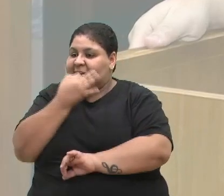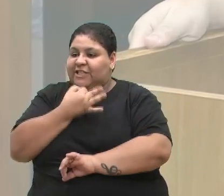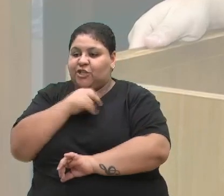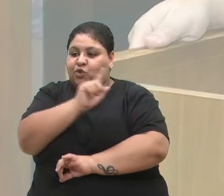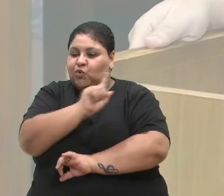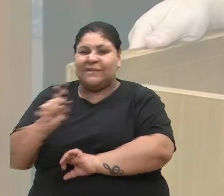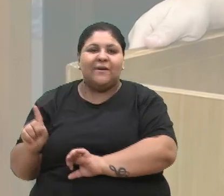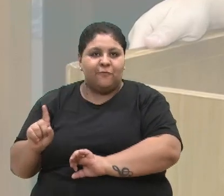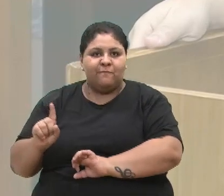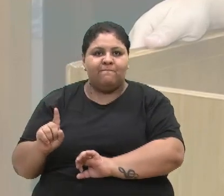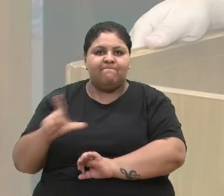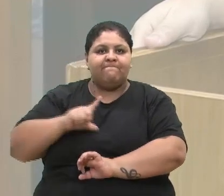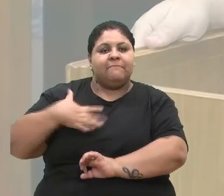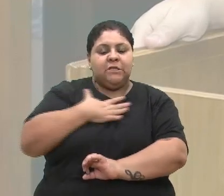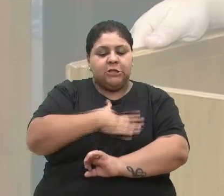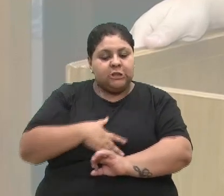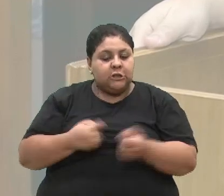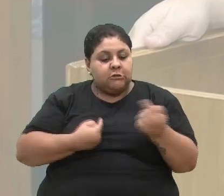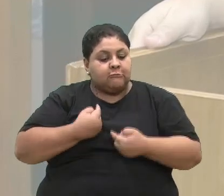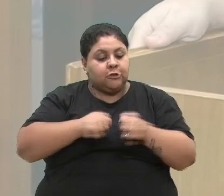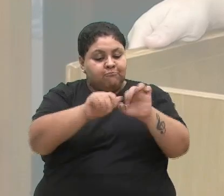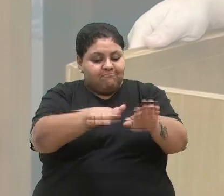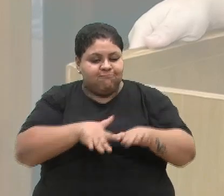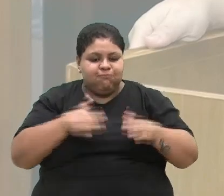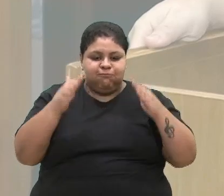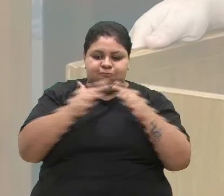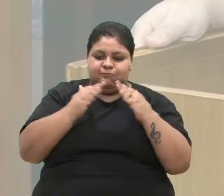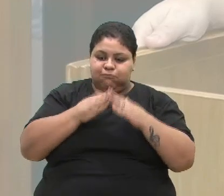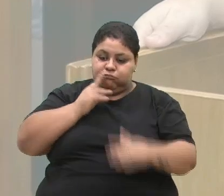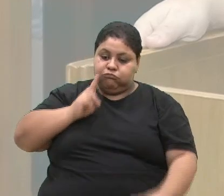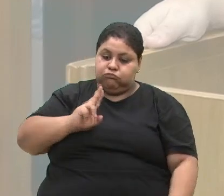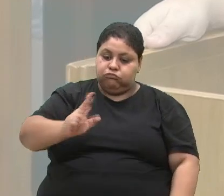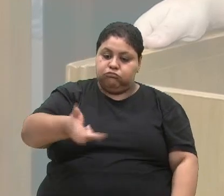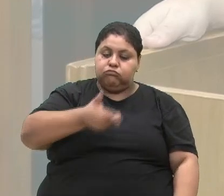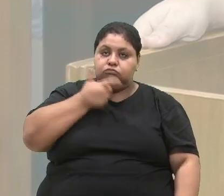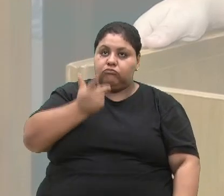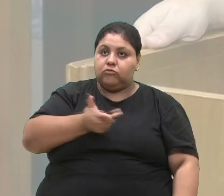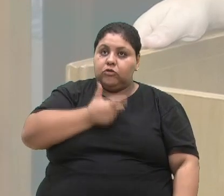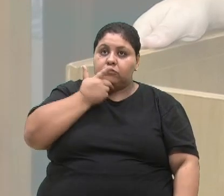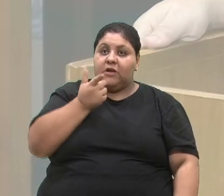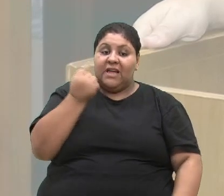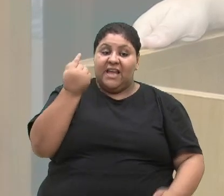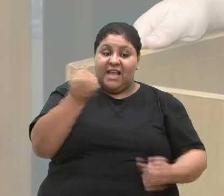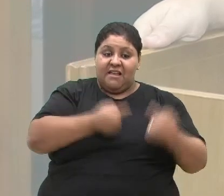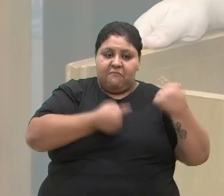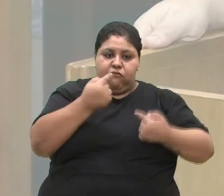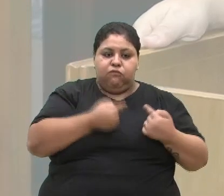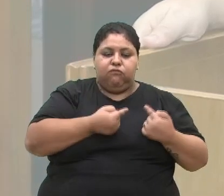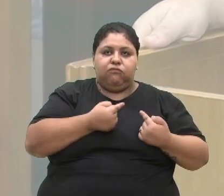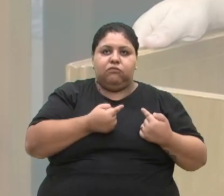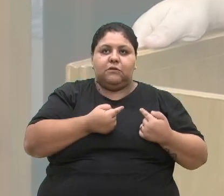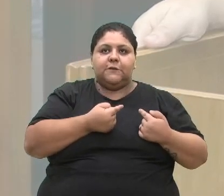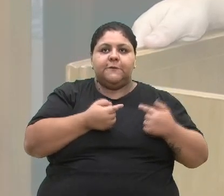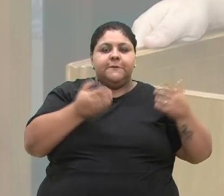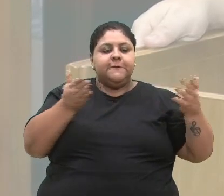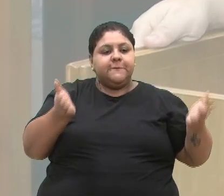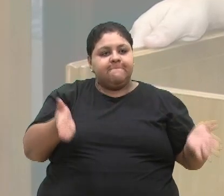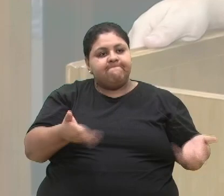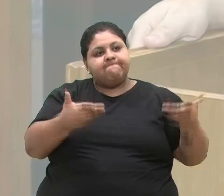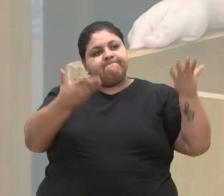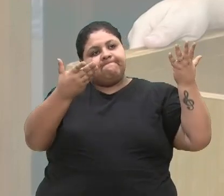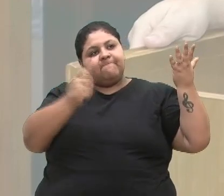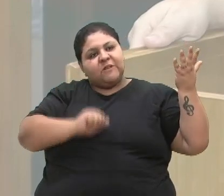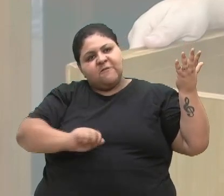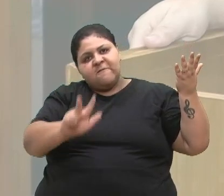conseguir debater dentro do plenário, dentro da casa. E eu sempre digo, a discussão engrandece, o debate,